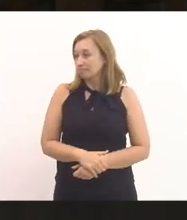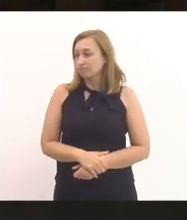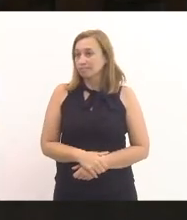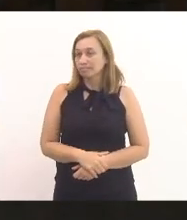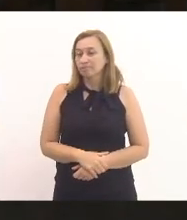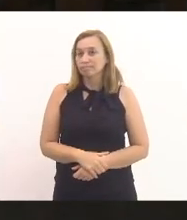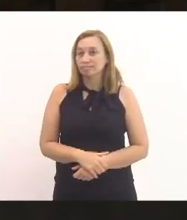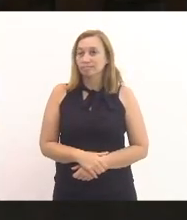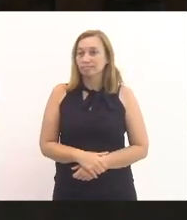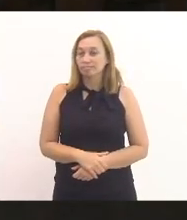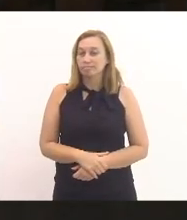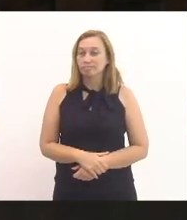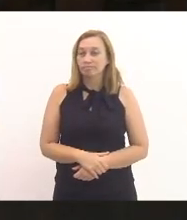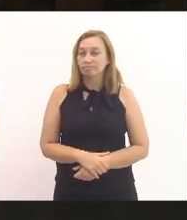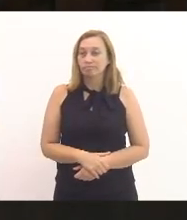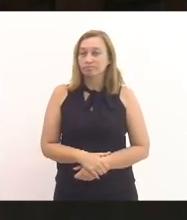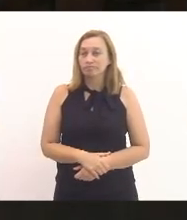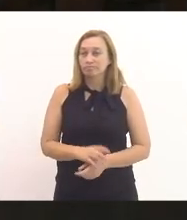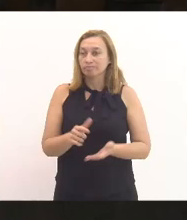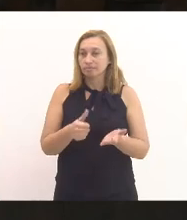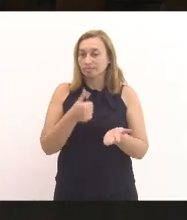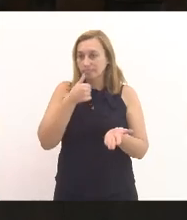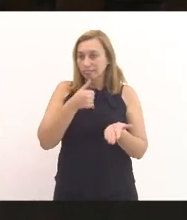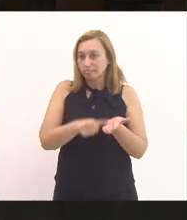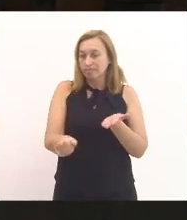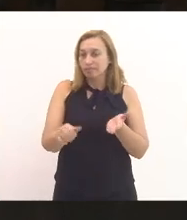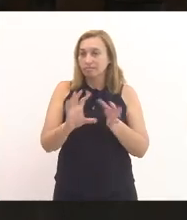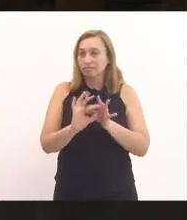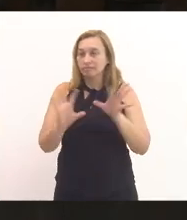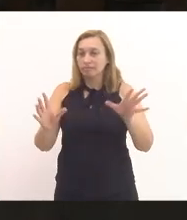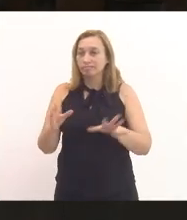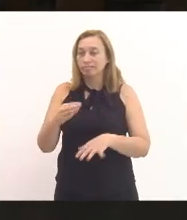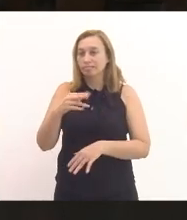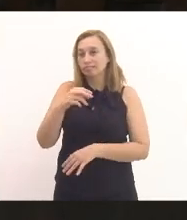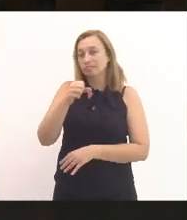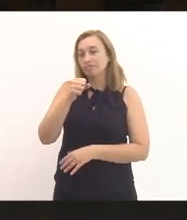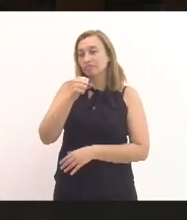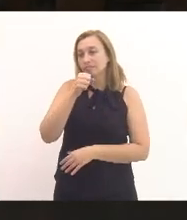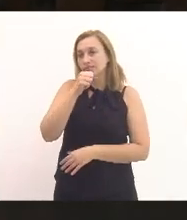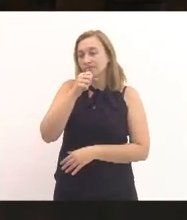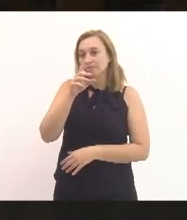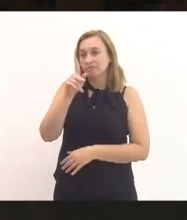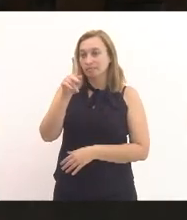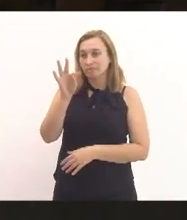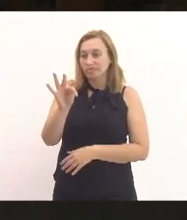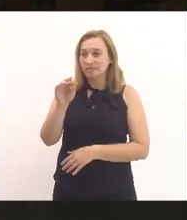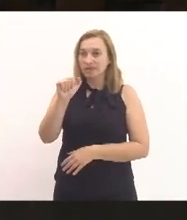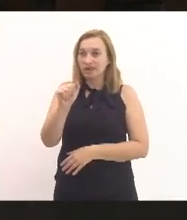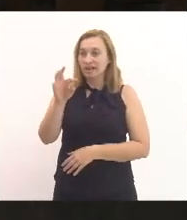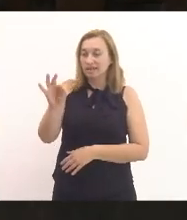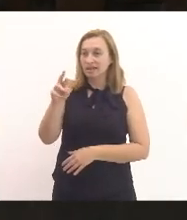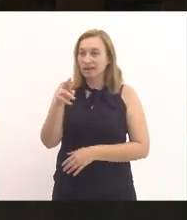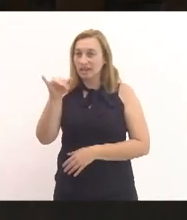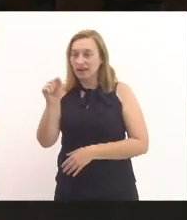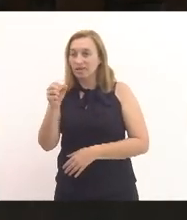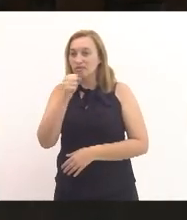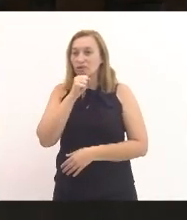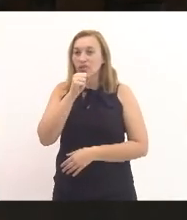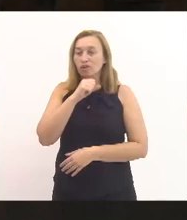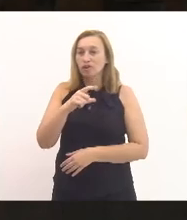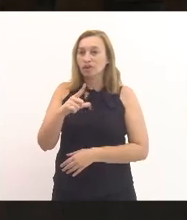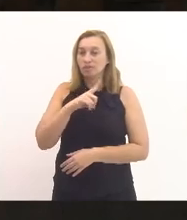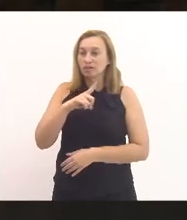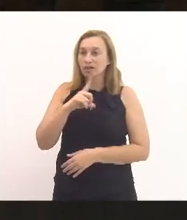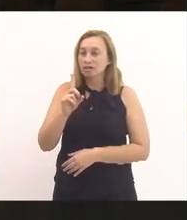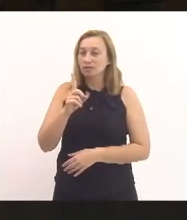E aí eu vou ter que trazer a carta de alforria da minha tataravó que eu tenho Ou pelo menos aqui não